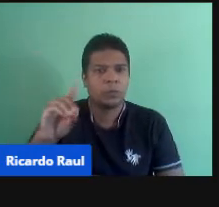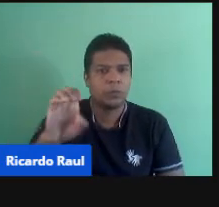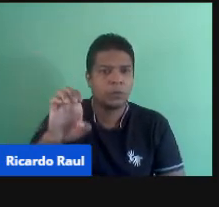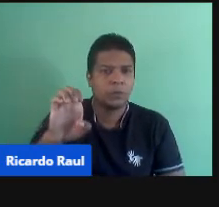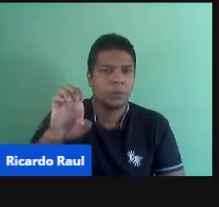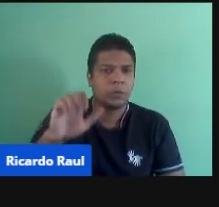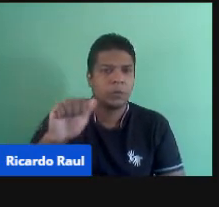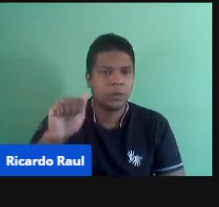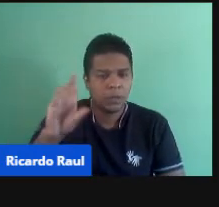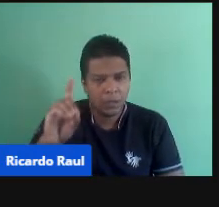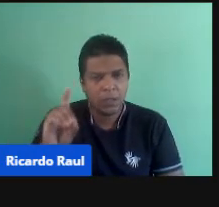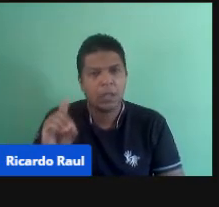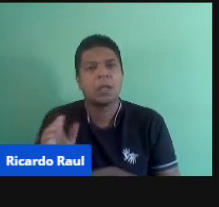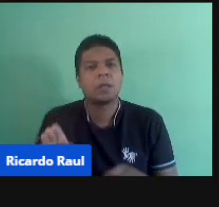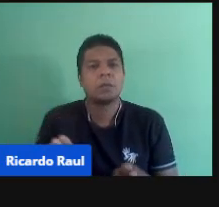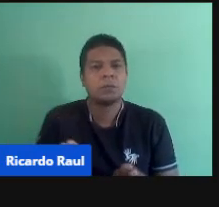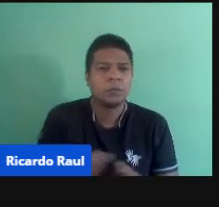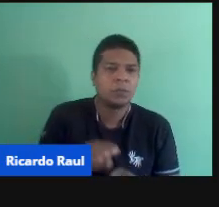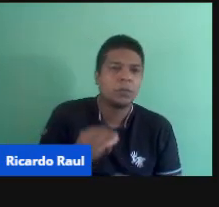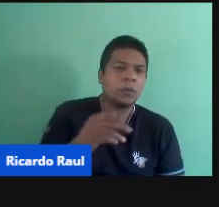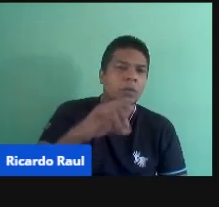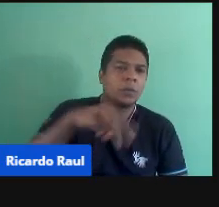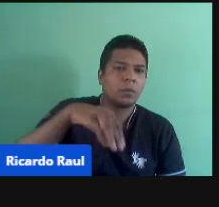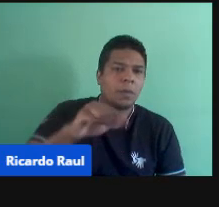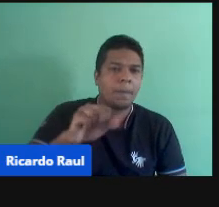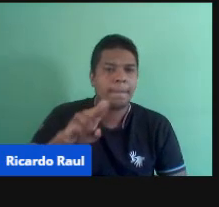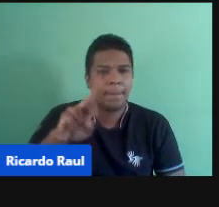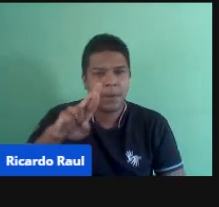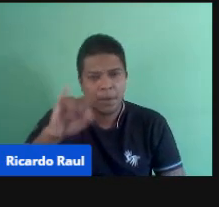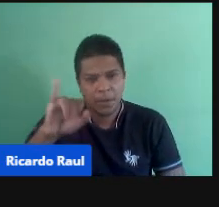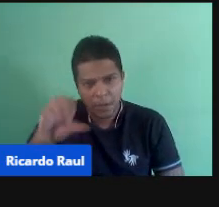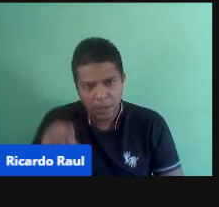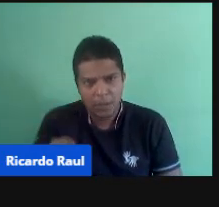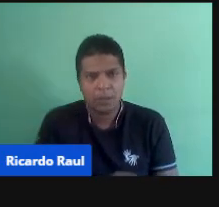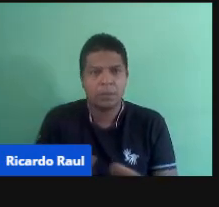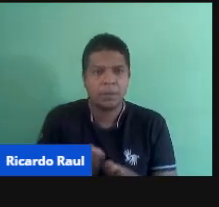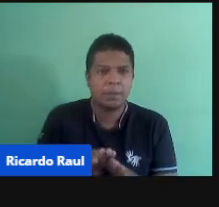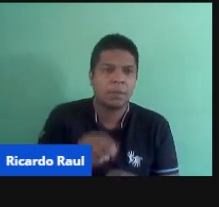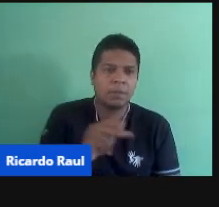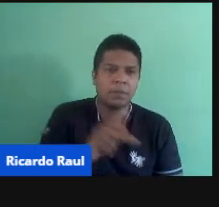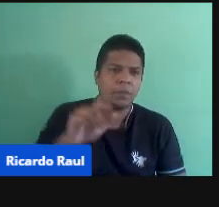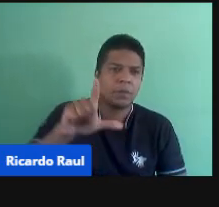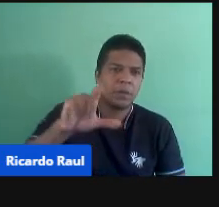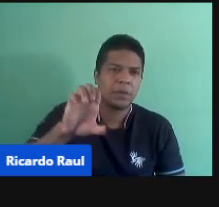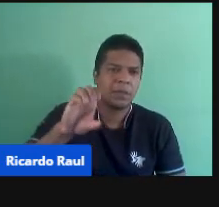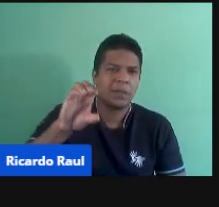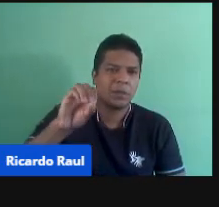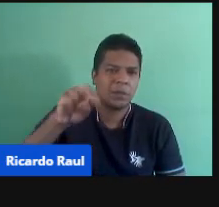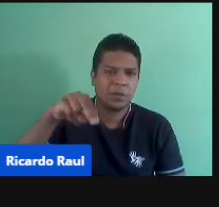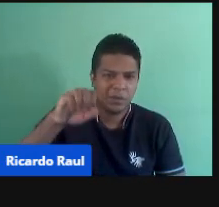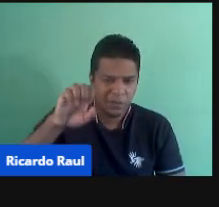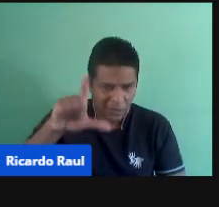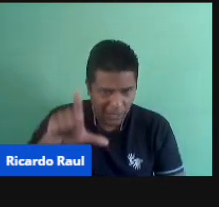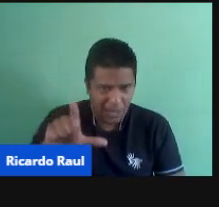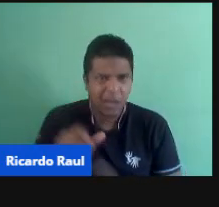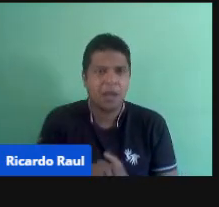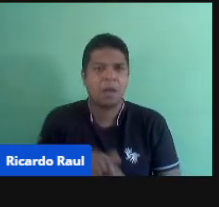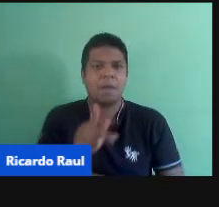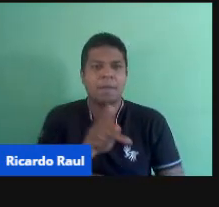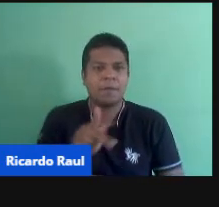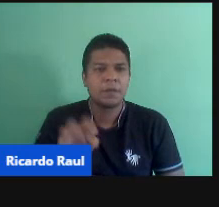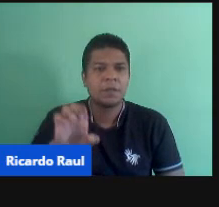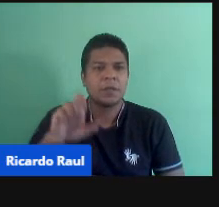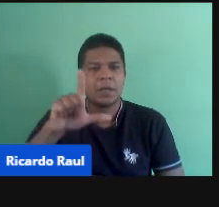Mário, vai propor essas discussões, através do professor Leonel, vai propor essas discussões, através da professora Elsa, vai propor